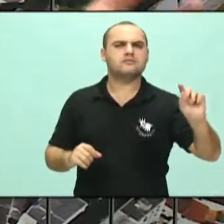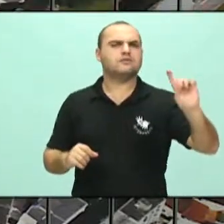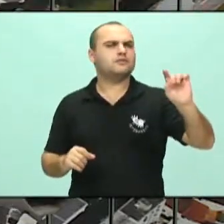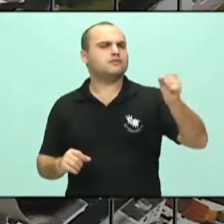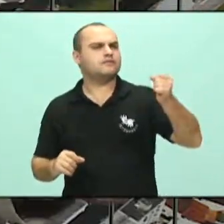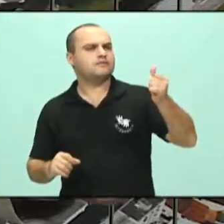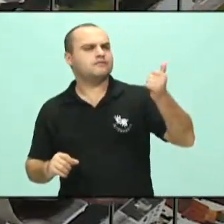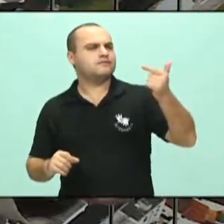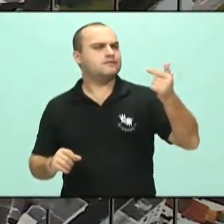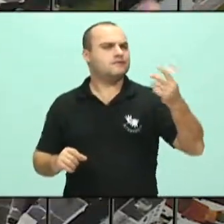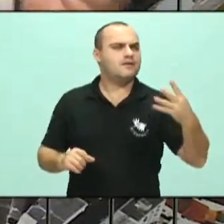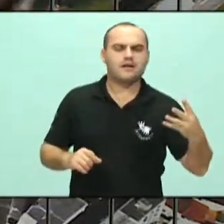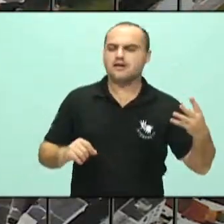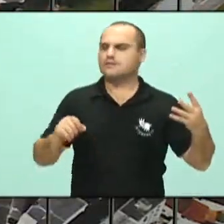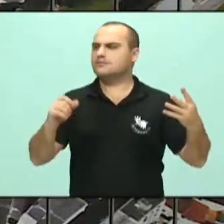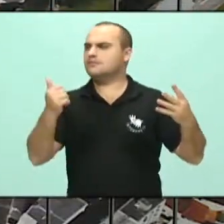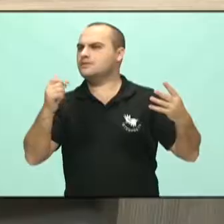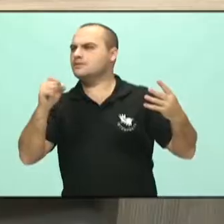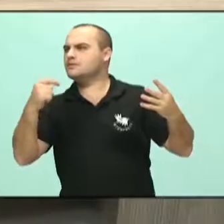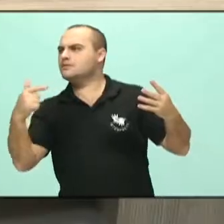é 1820, é